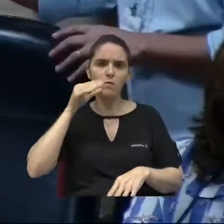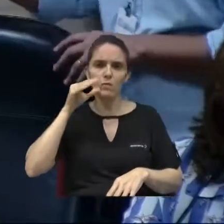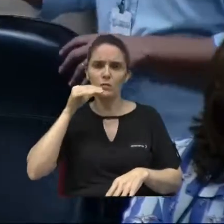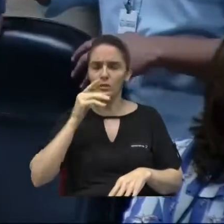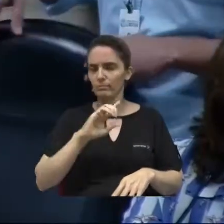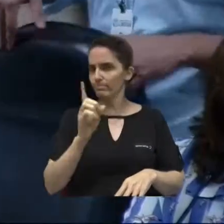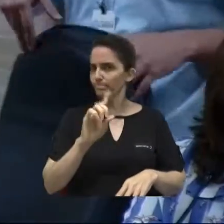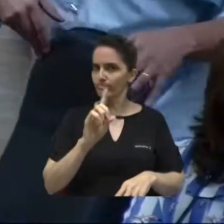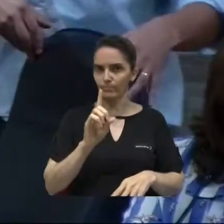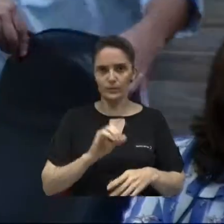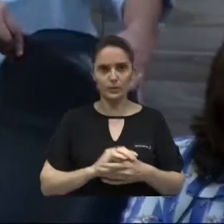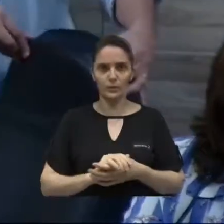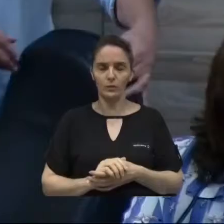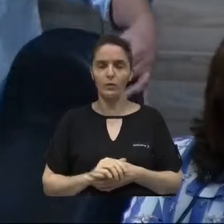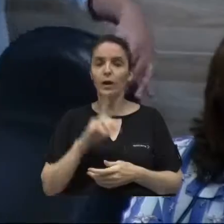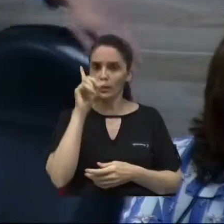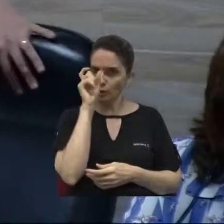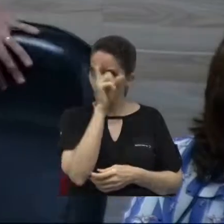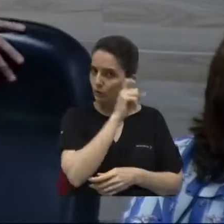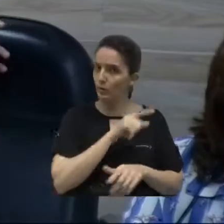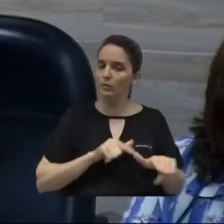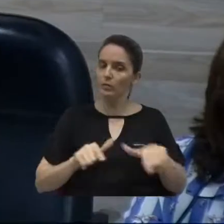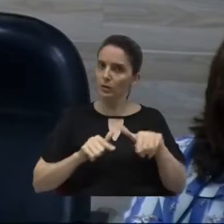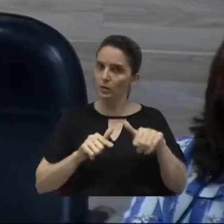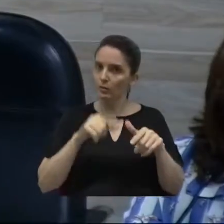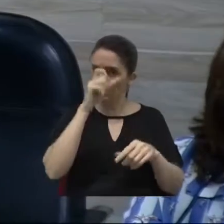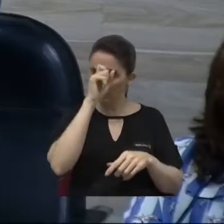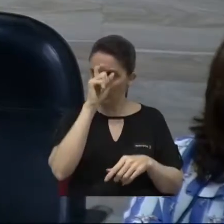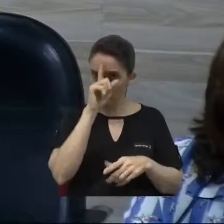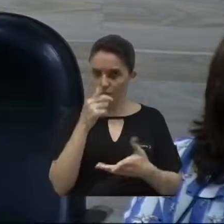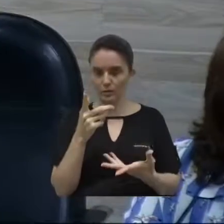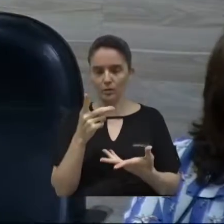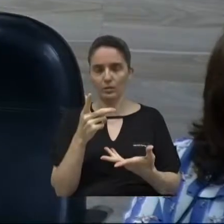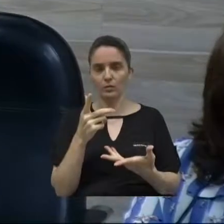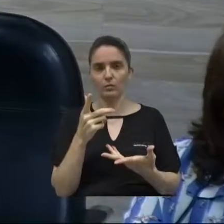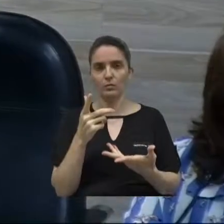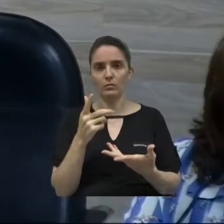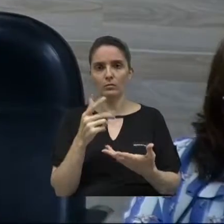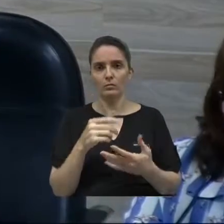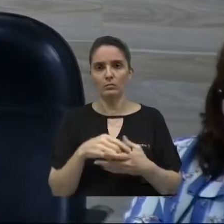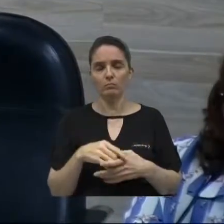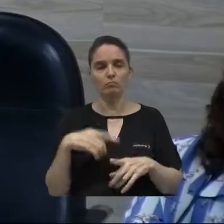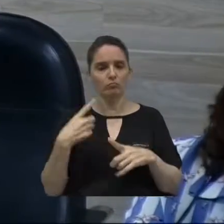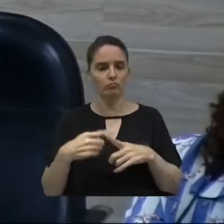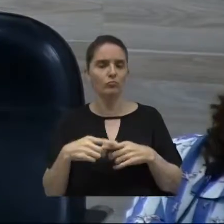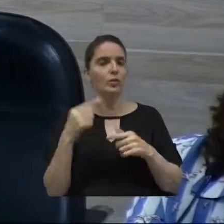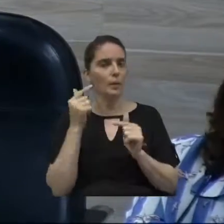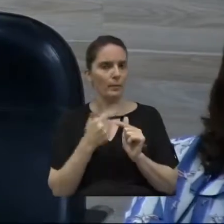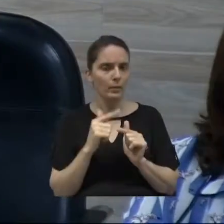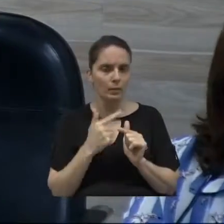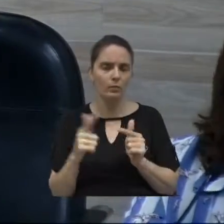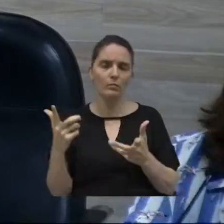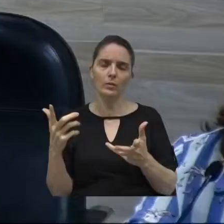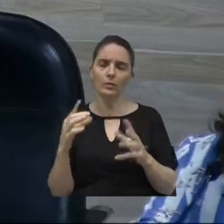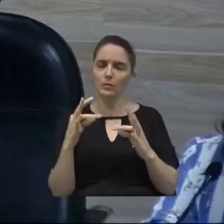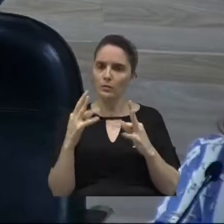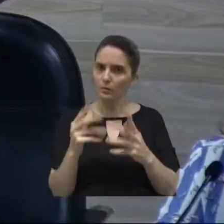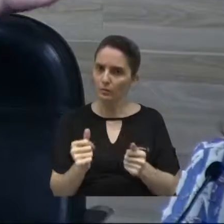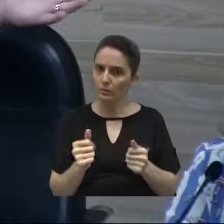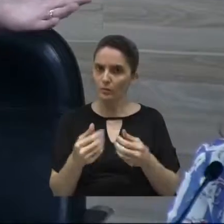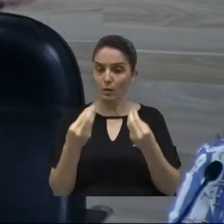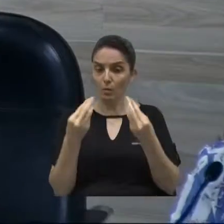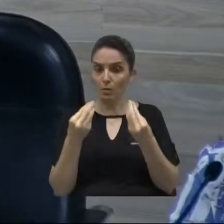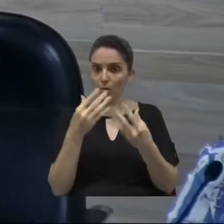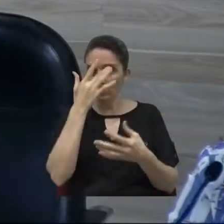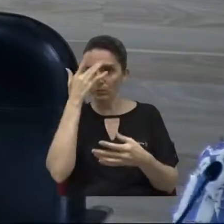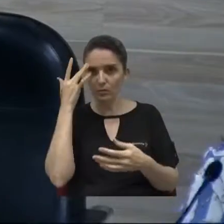que trabalhar no ambiente hospitalar por N motivos, pressão, de volume, e a gente não trabalha